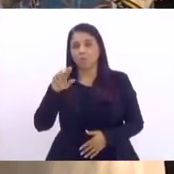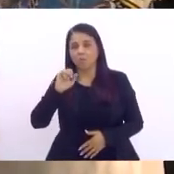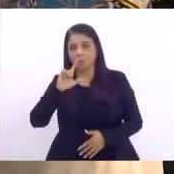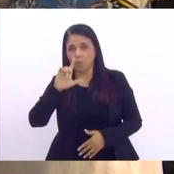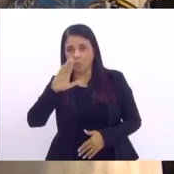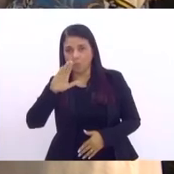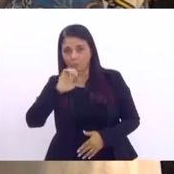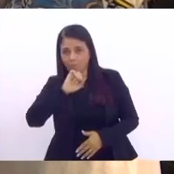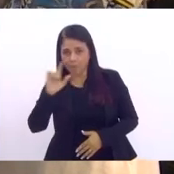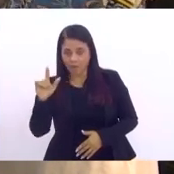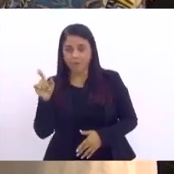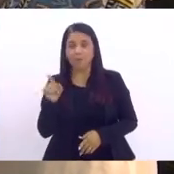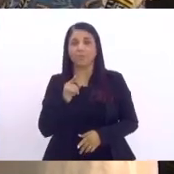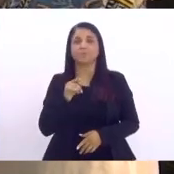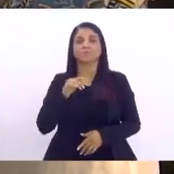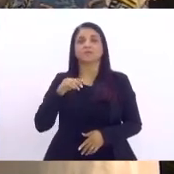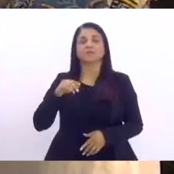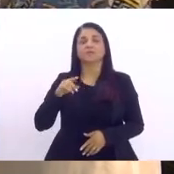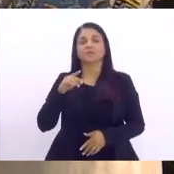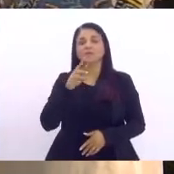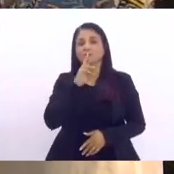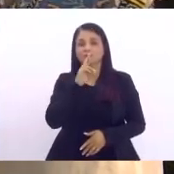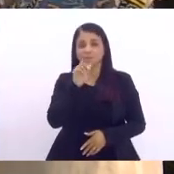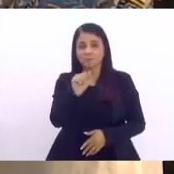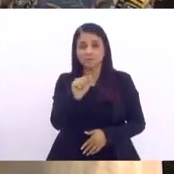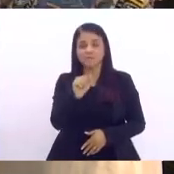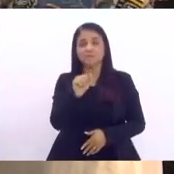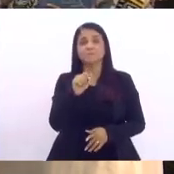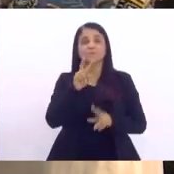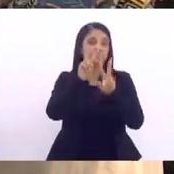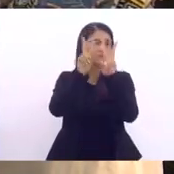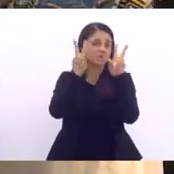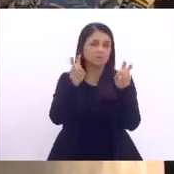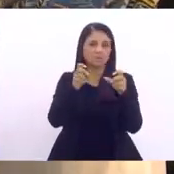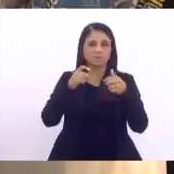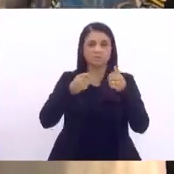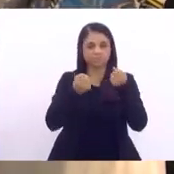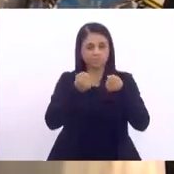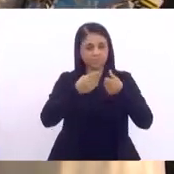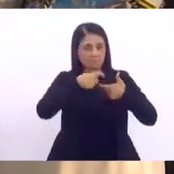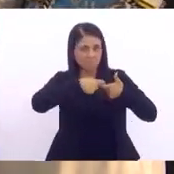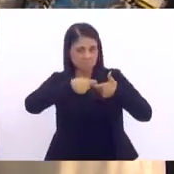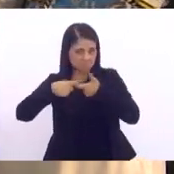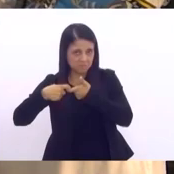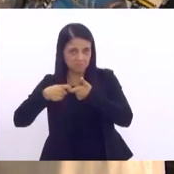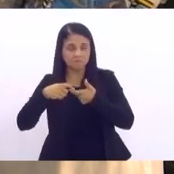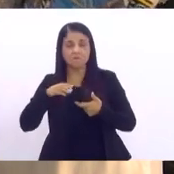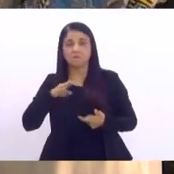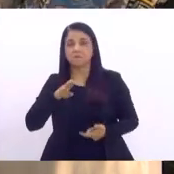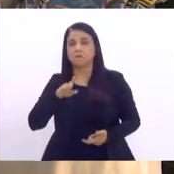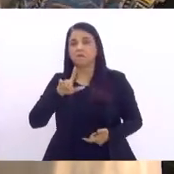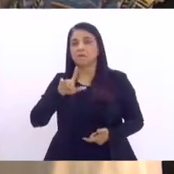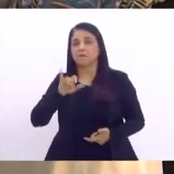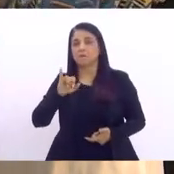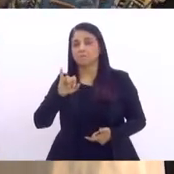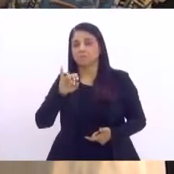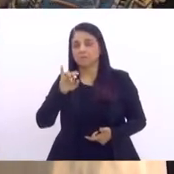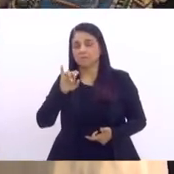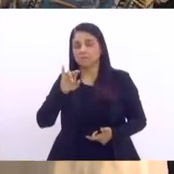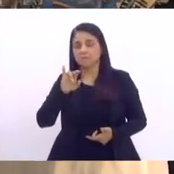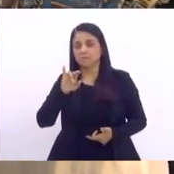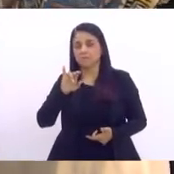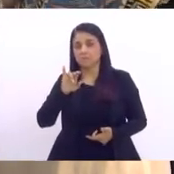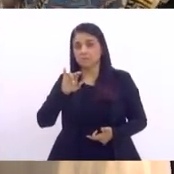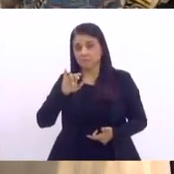da questão das blitz. Eu já falei antes com o deputado Rodrigo Amorim que eu me interesso por isso, aprovei uma lei, o nome da lei